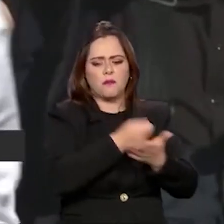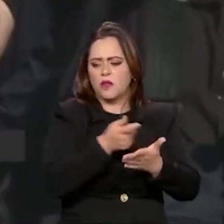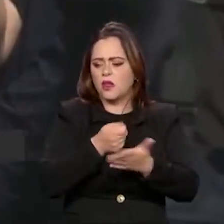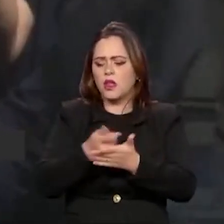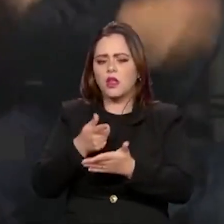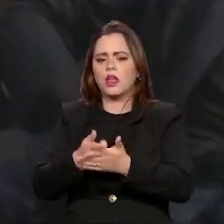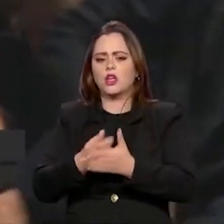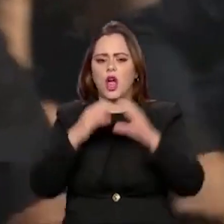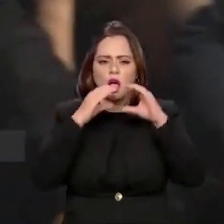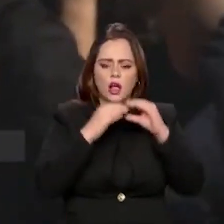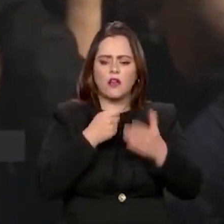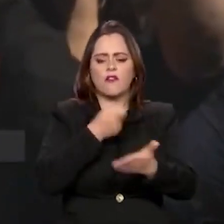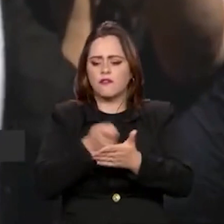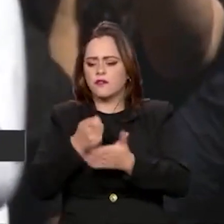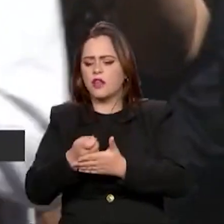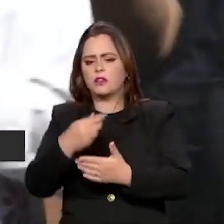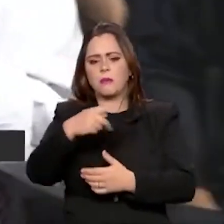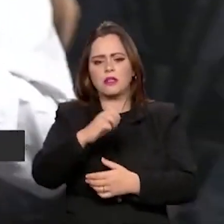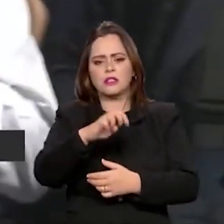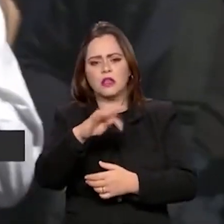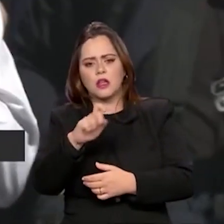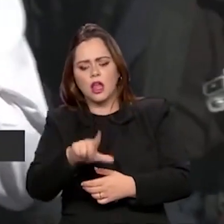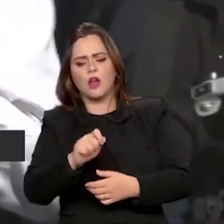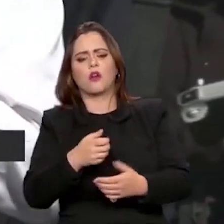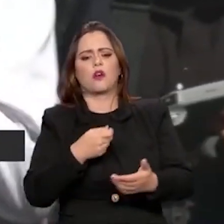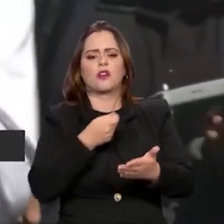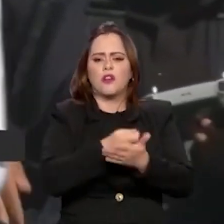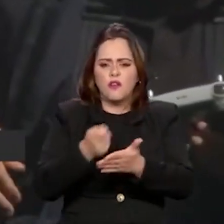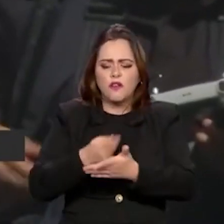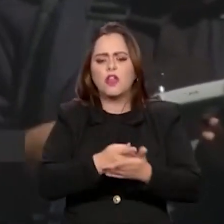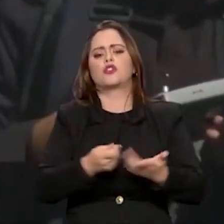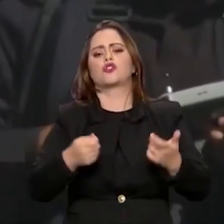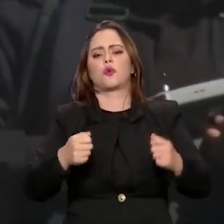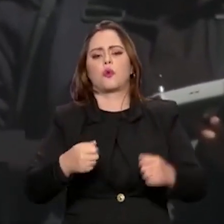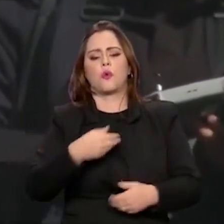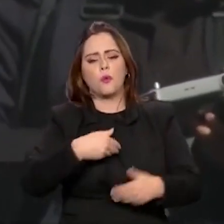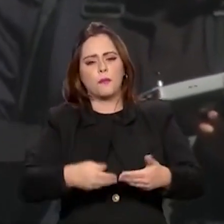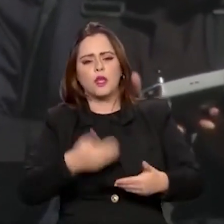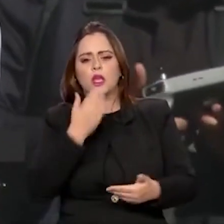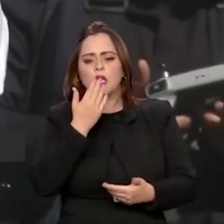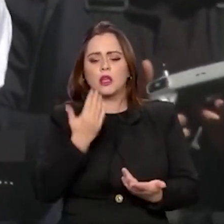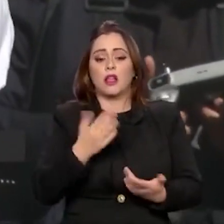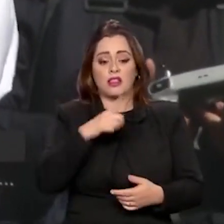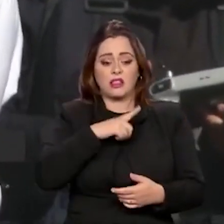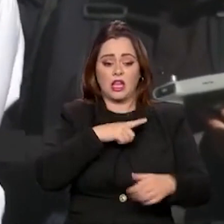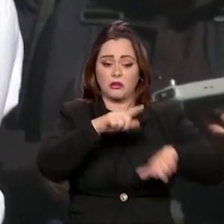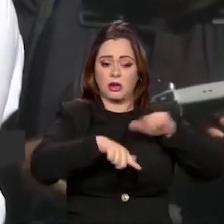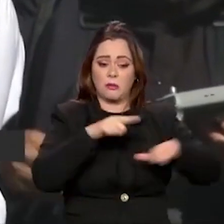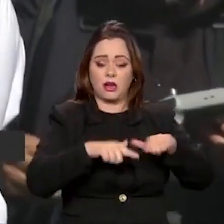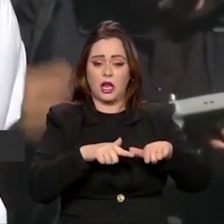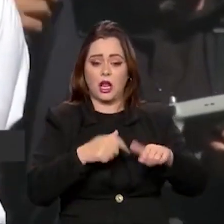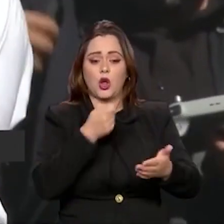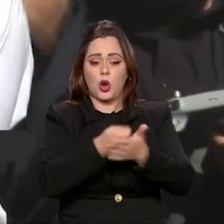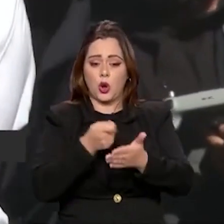o cidadão que vende pastel, o cidadão que vende comida, porque o trabalhador, tendo mais dinheiro, ele compra